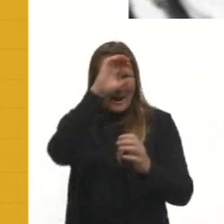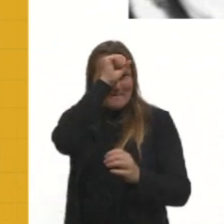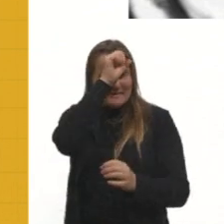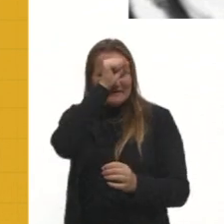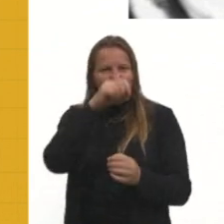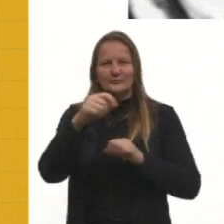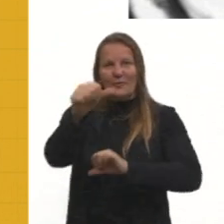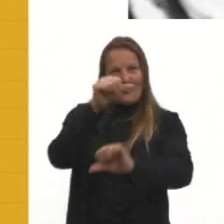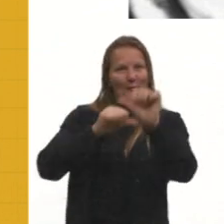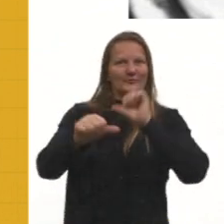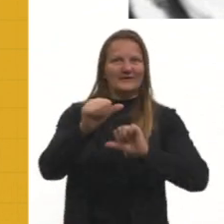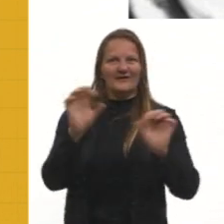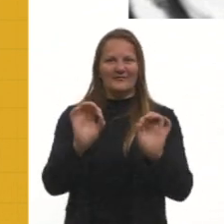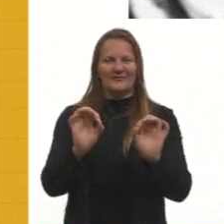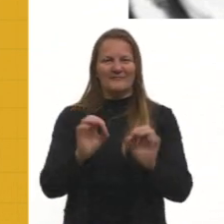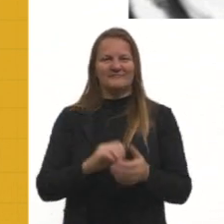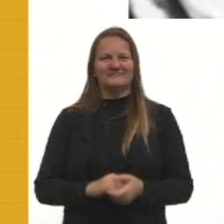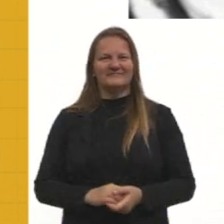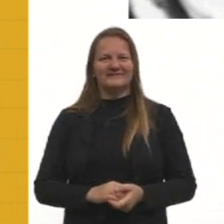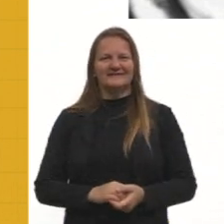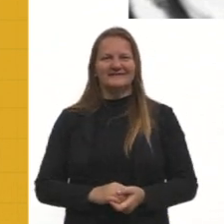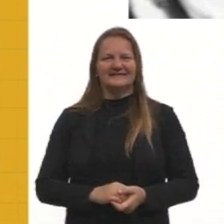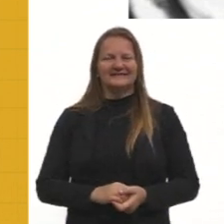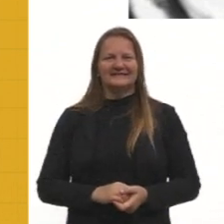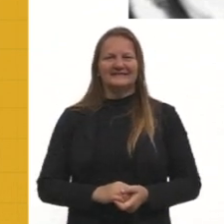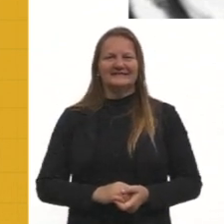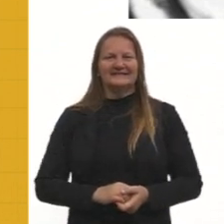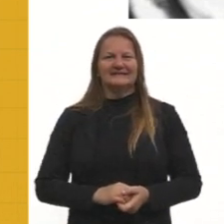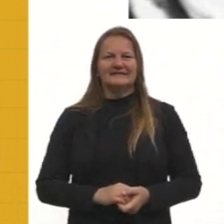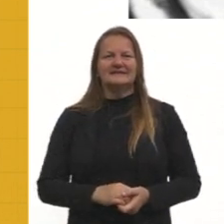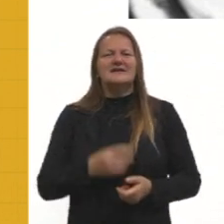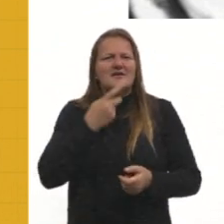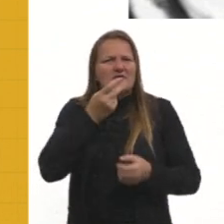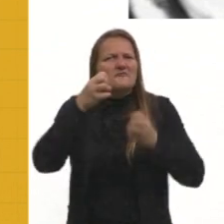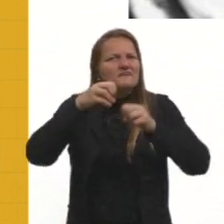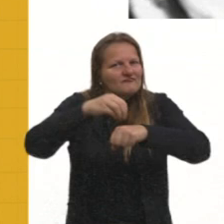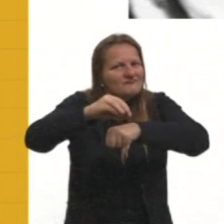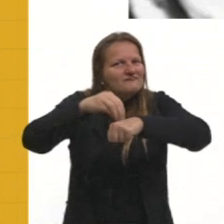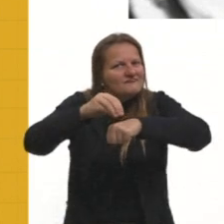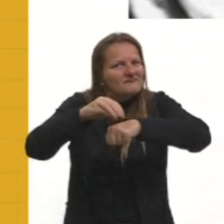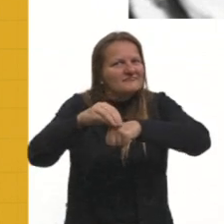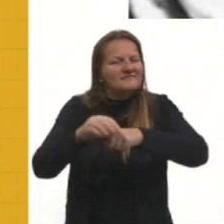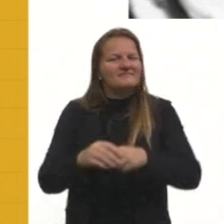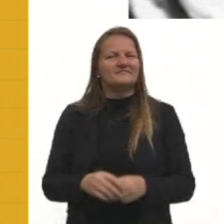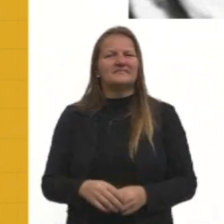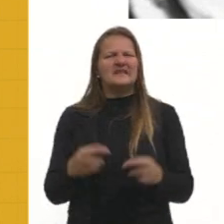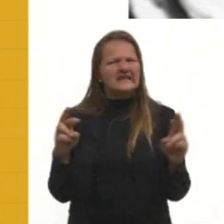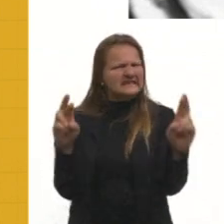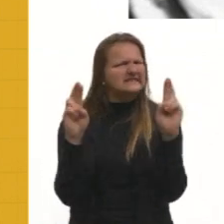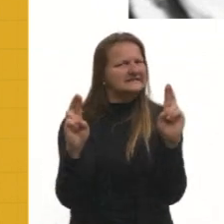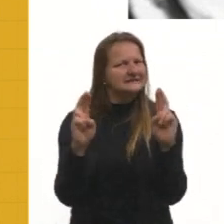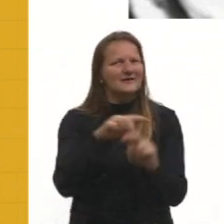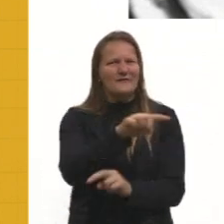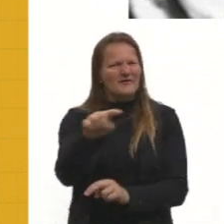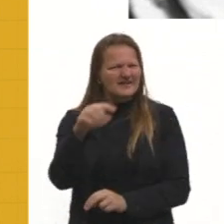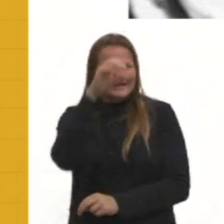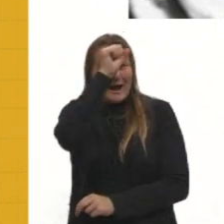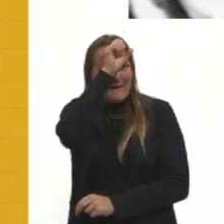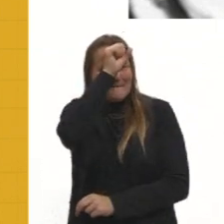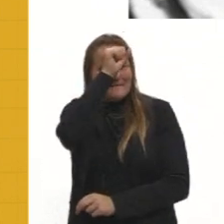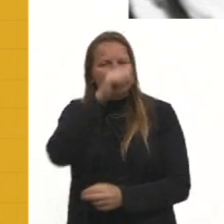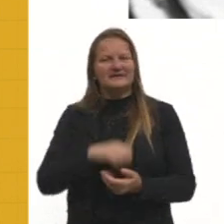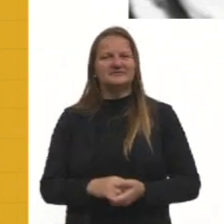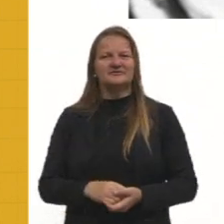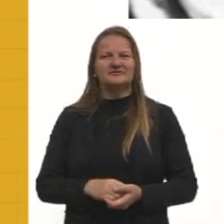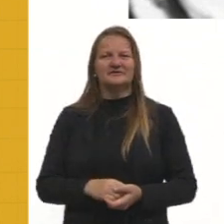divirtam então eu digo muito isso para os meus alunos a gente digo muito eles eu trazia sempre a gente botava nas no final das provas